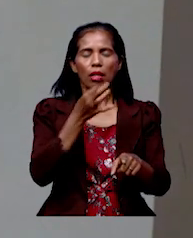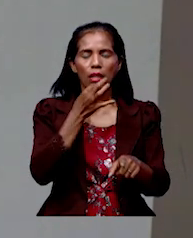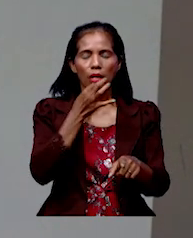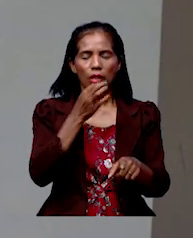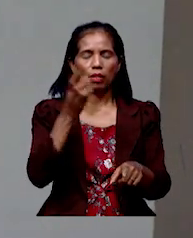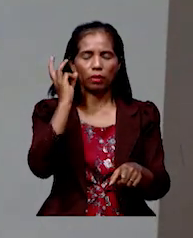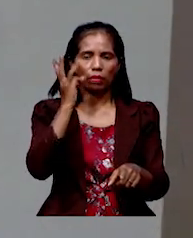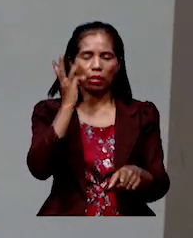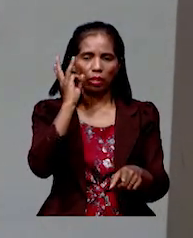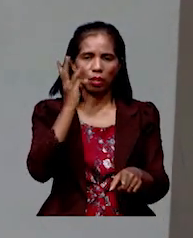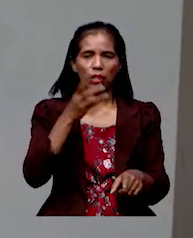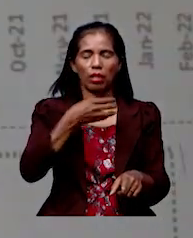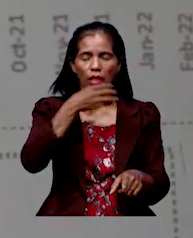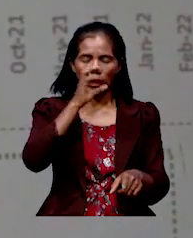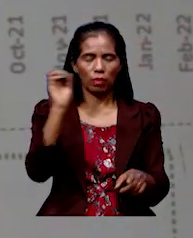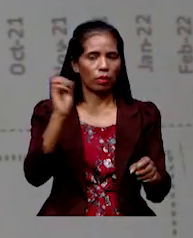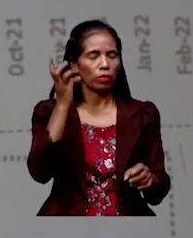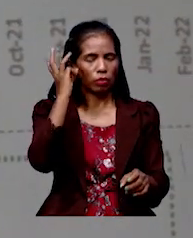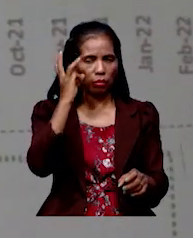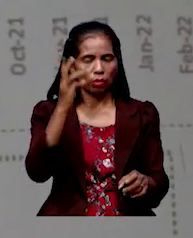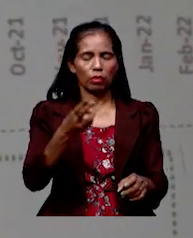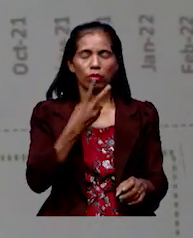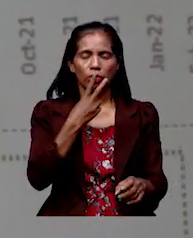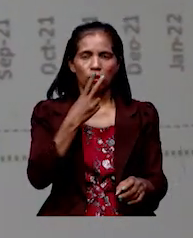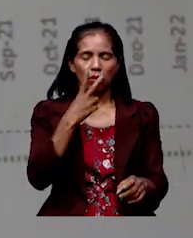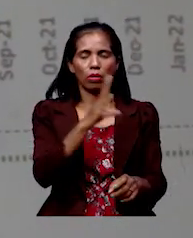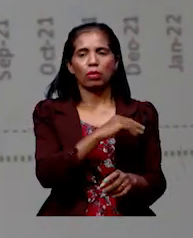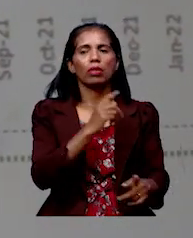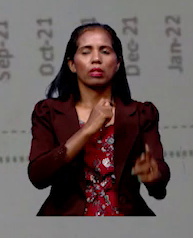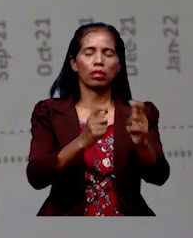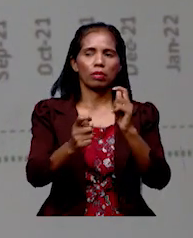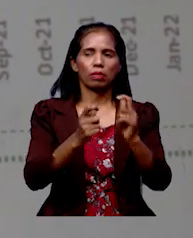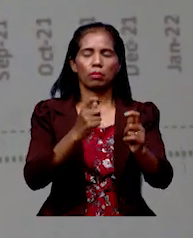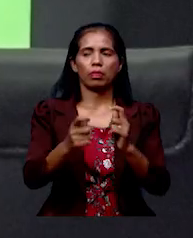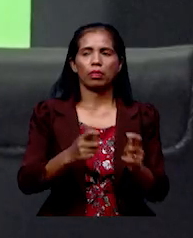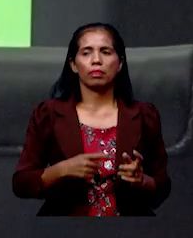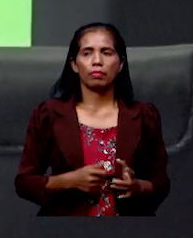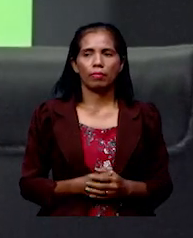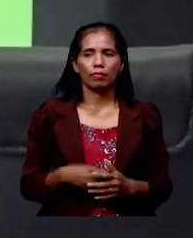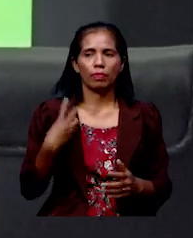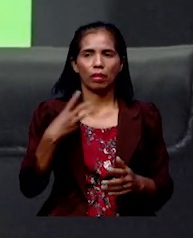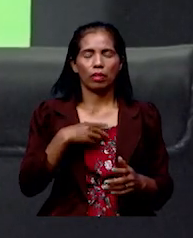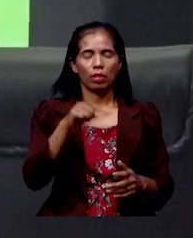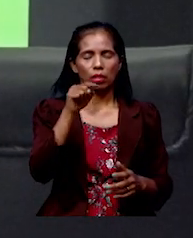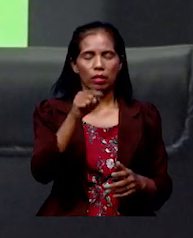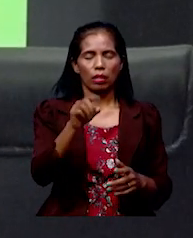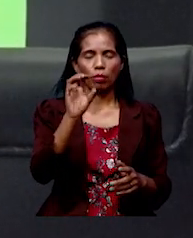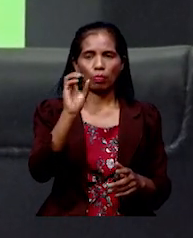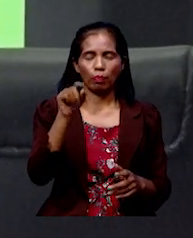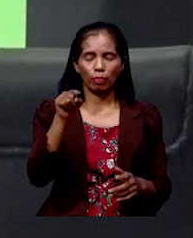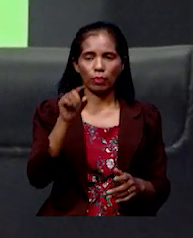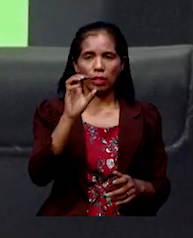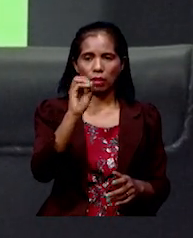laos alcoólicas, álcool, tabaco no transportes. E também a inflação é 0,6%, se está compara ao